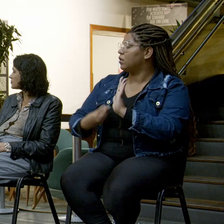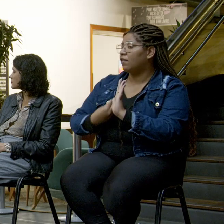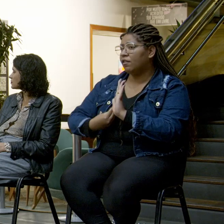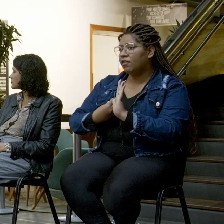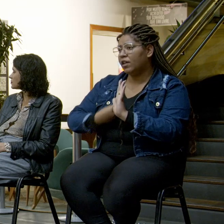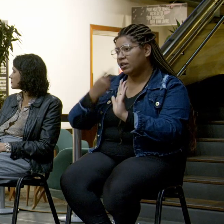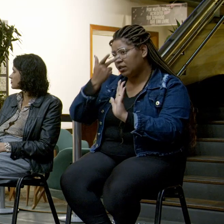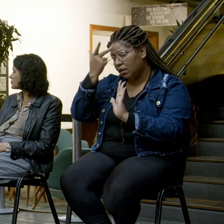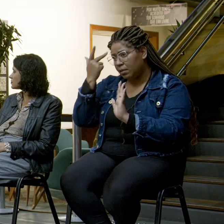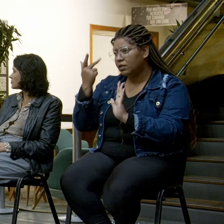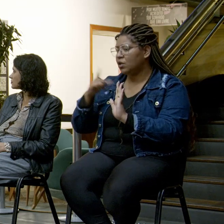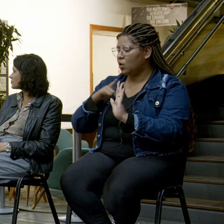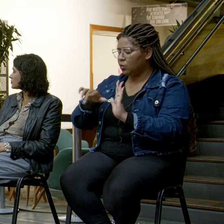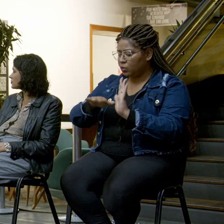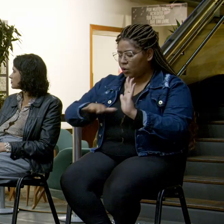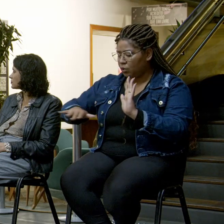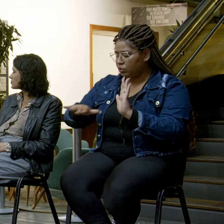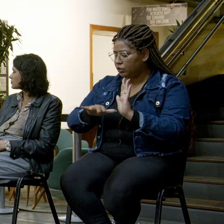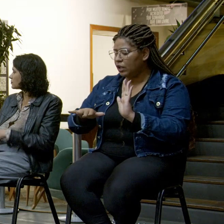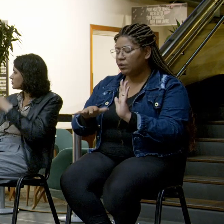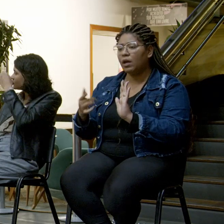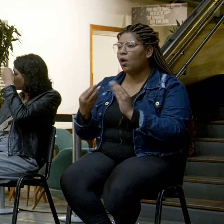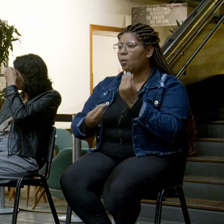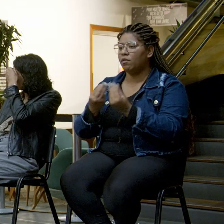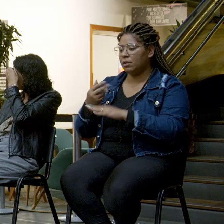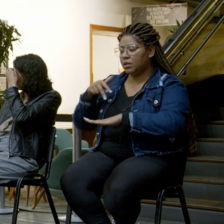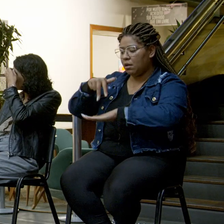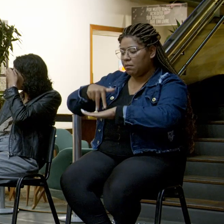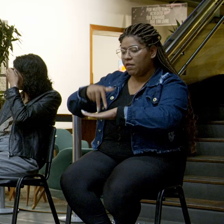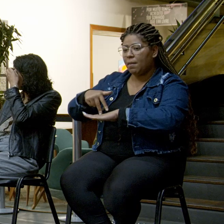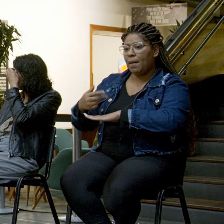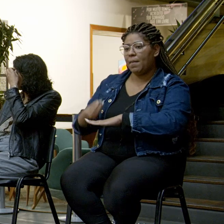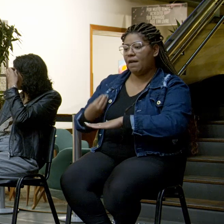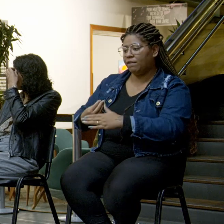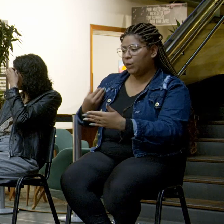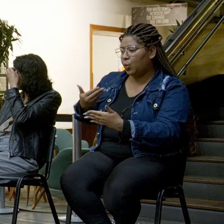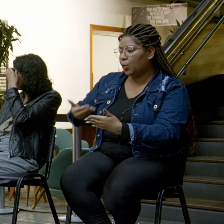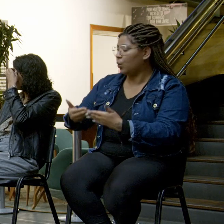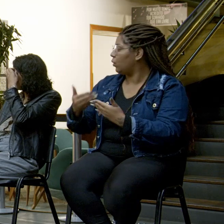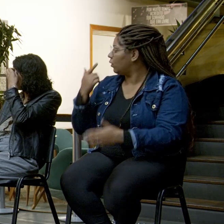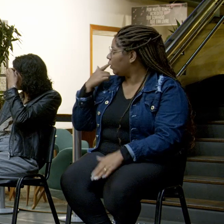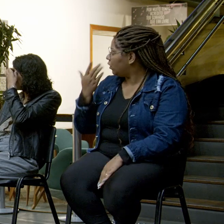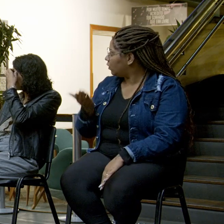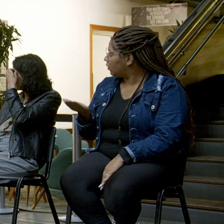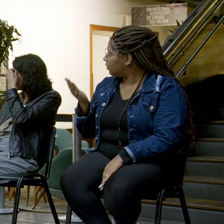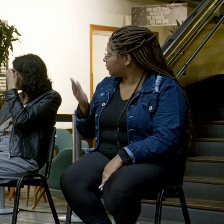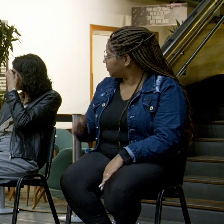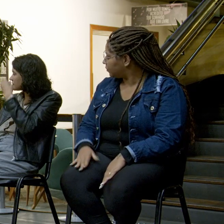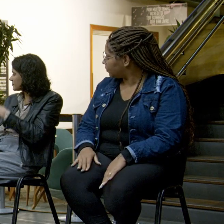humano e seu entorno, seu chão, provedor de vida. Catherine Deseguer, como a Sui